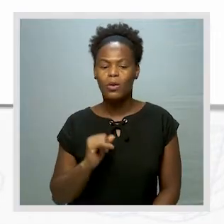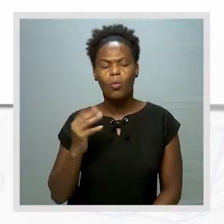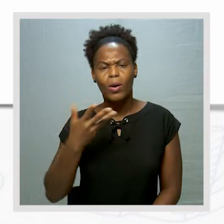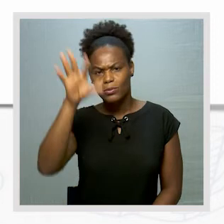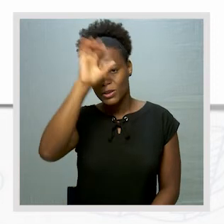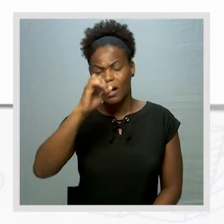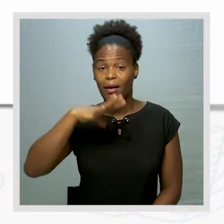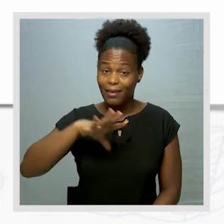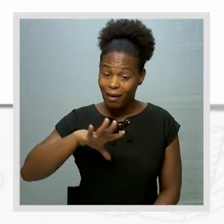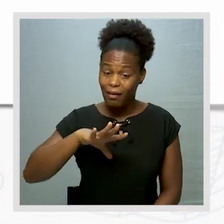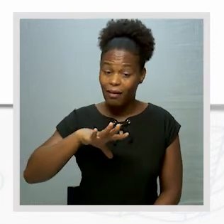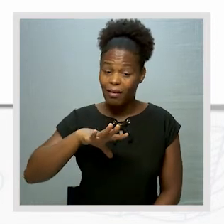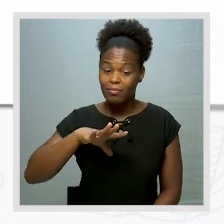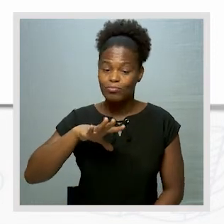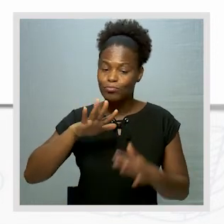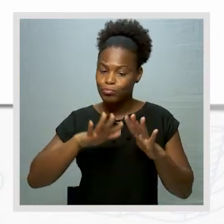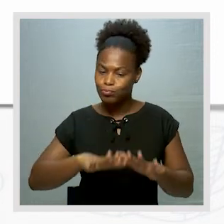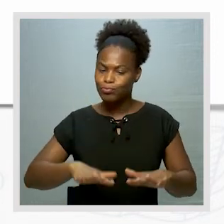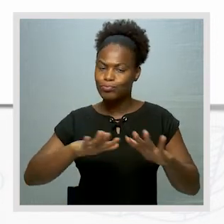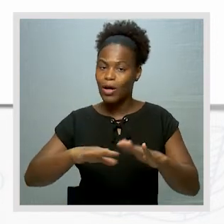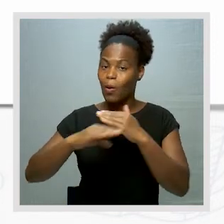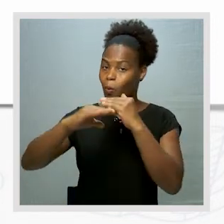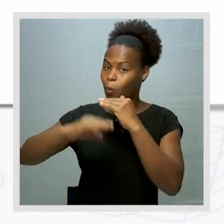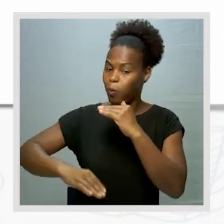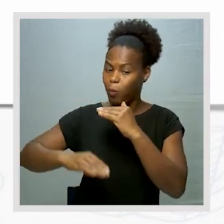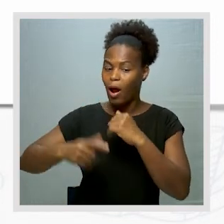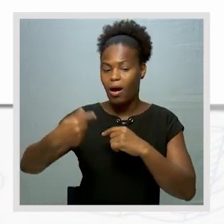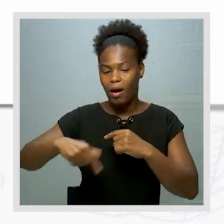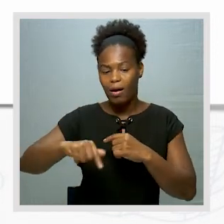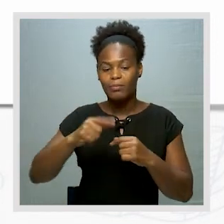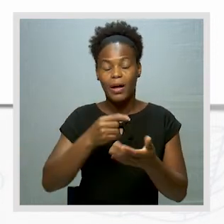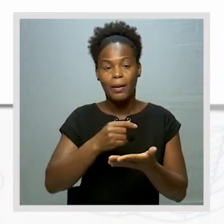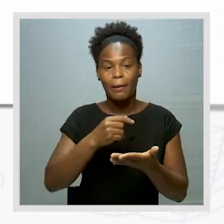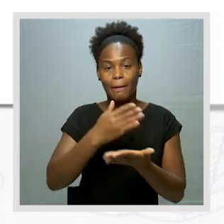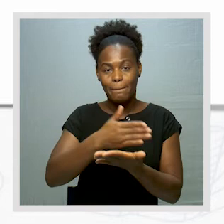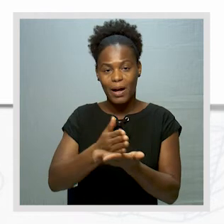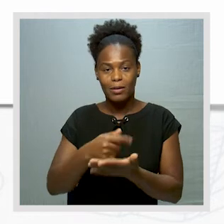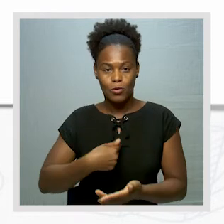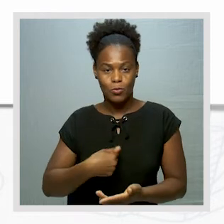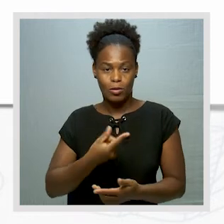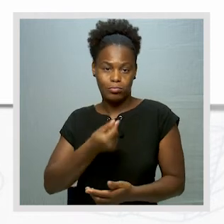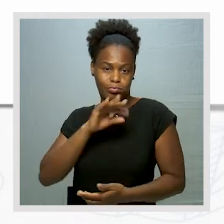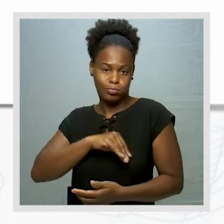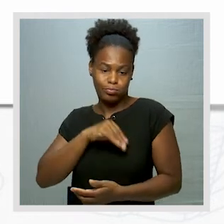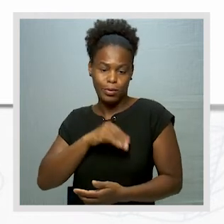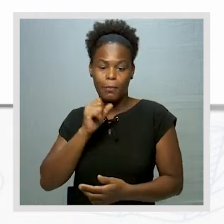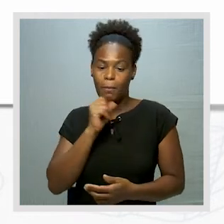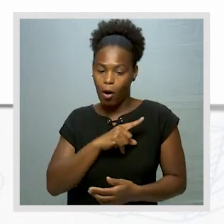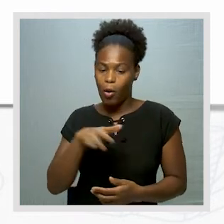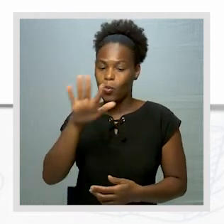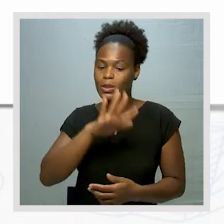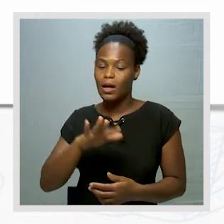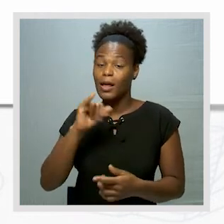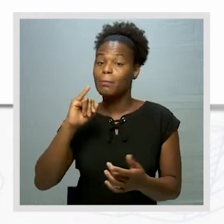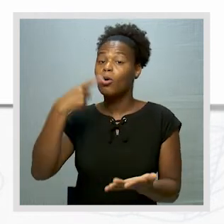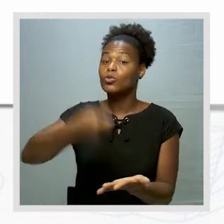1.2. Quando o Estado pretende atenuar as desigualdades verificadas na repartição pessoal dos rendimentos,